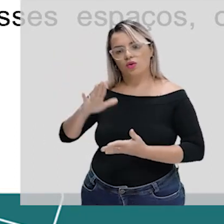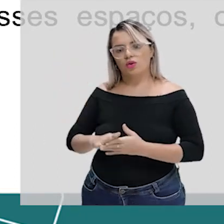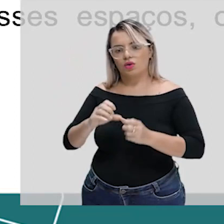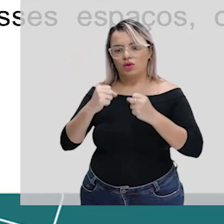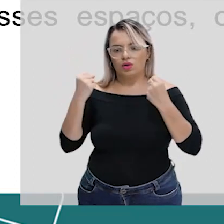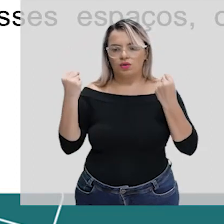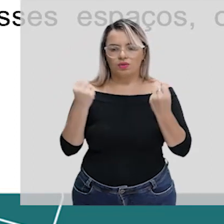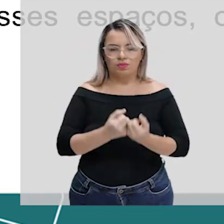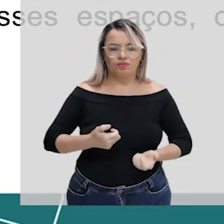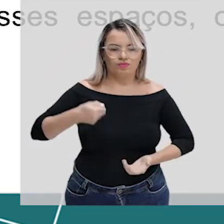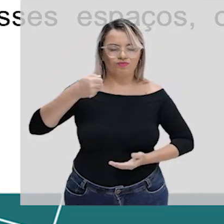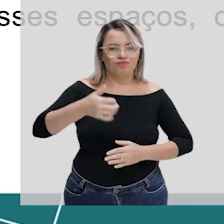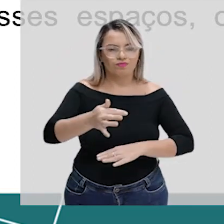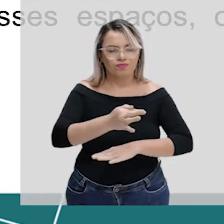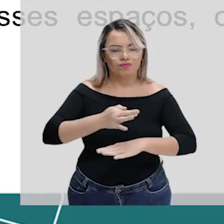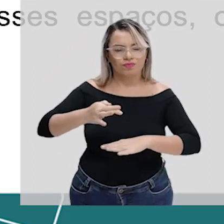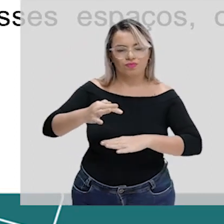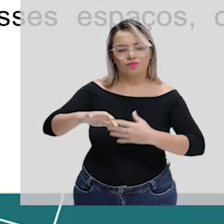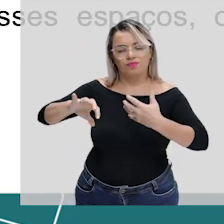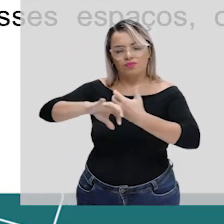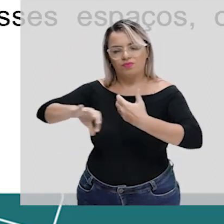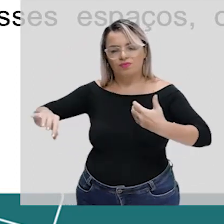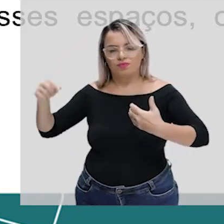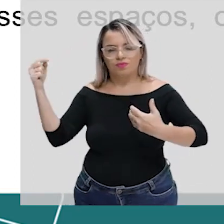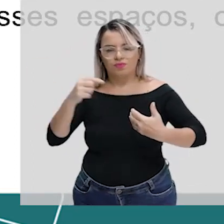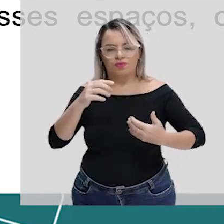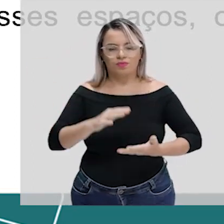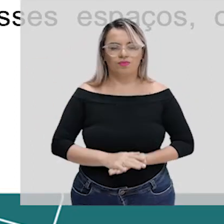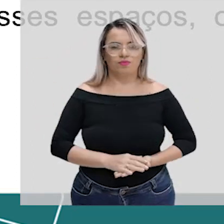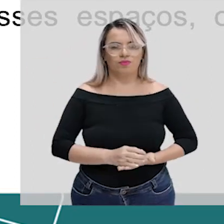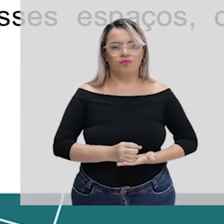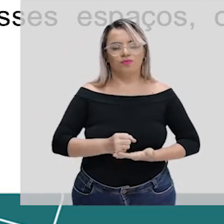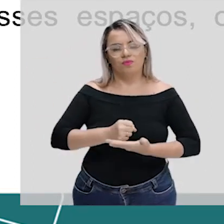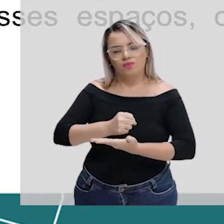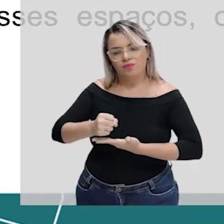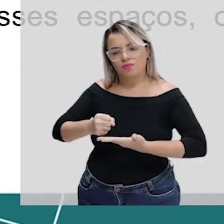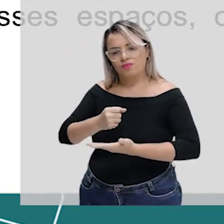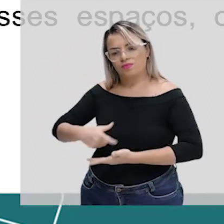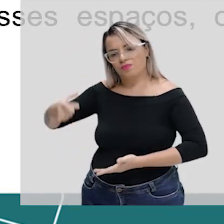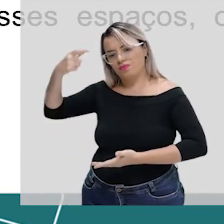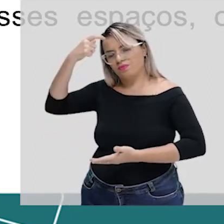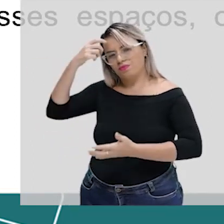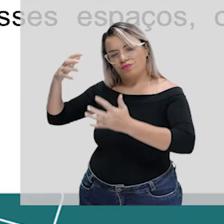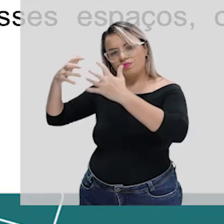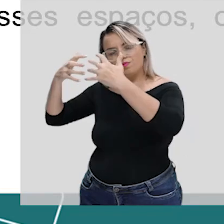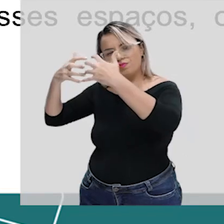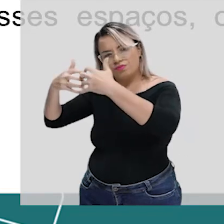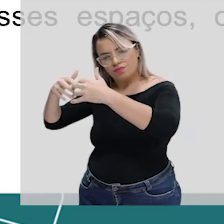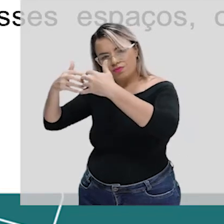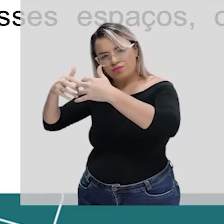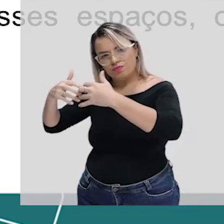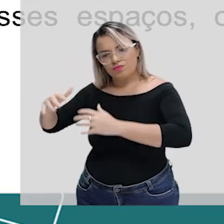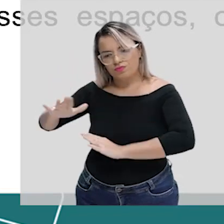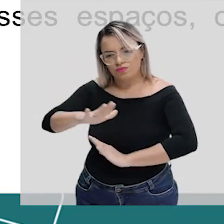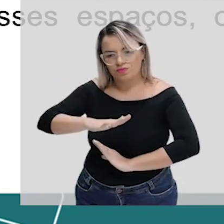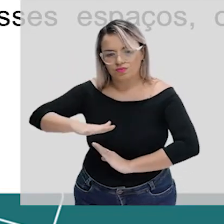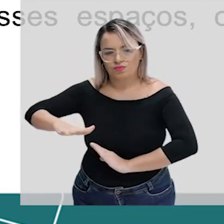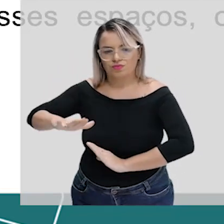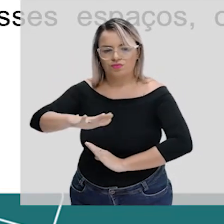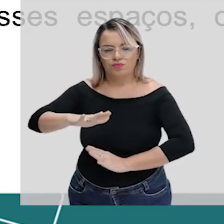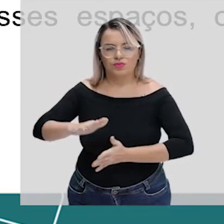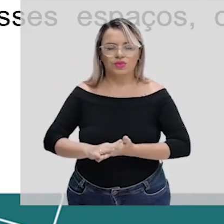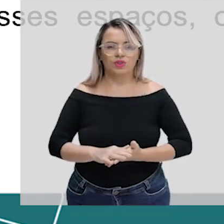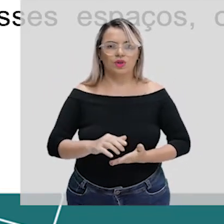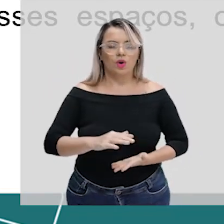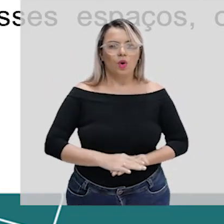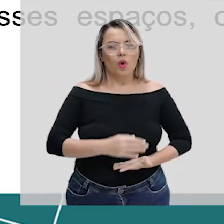são rigidamente formais, e de separar, com base numa racionalização desses espaços, o público e o